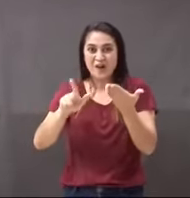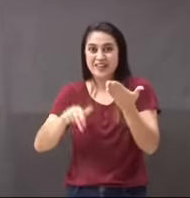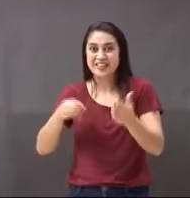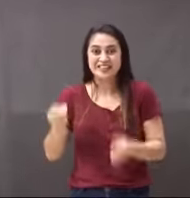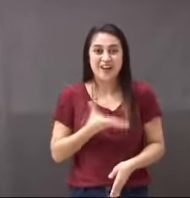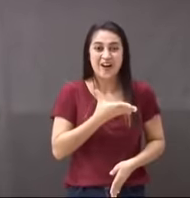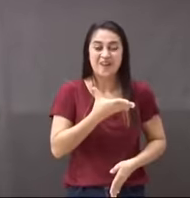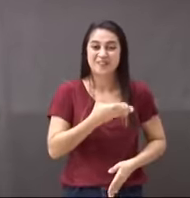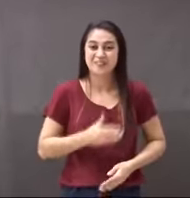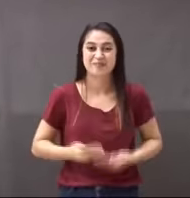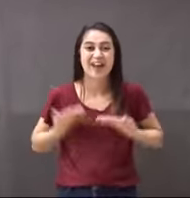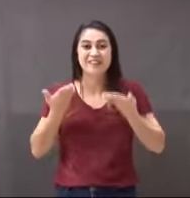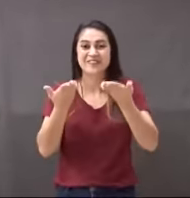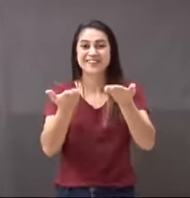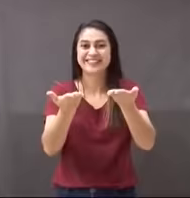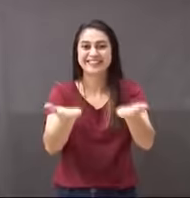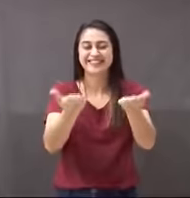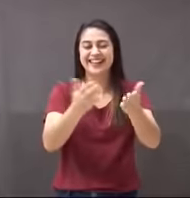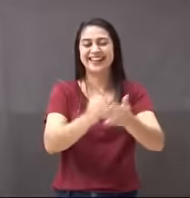pra você.